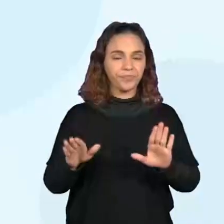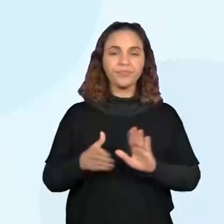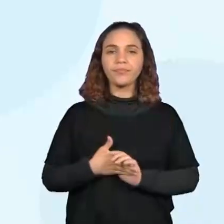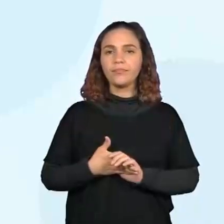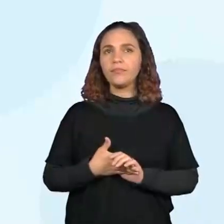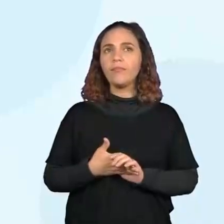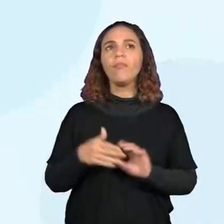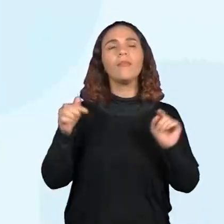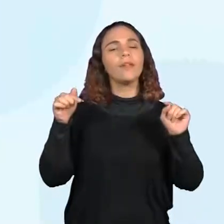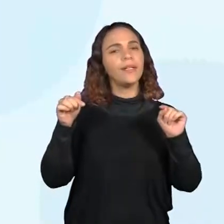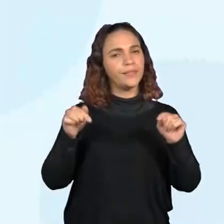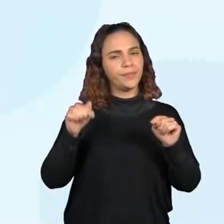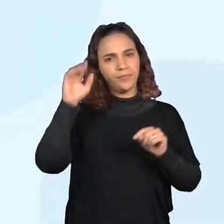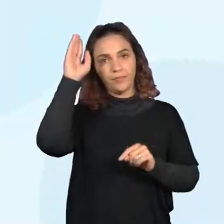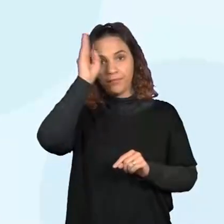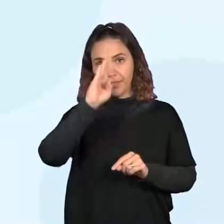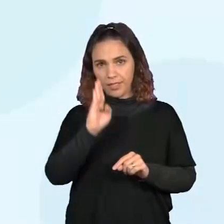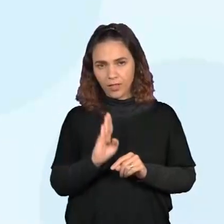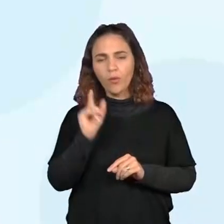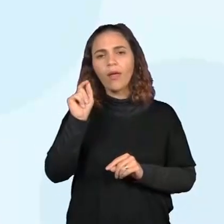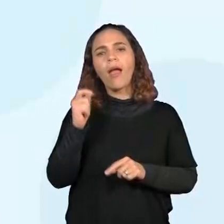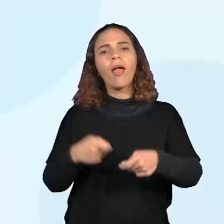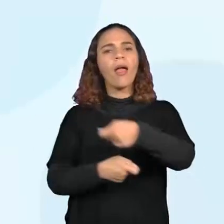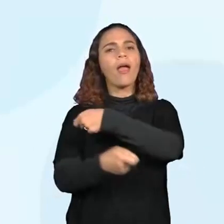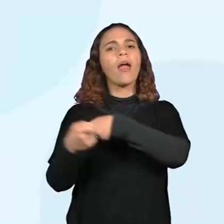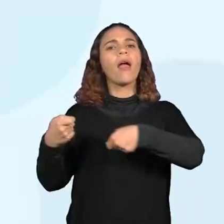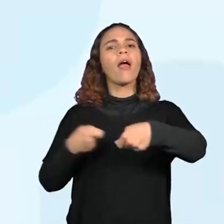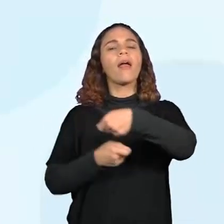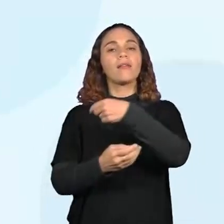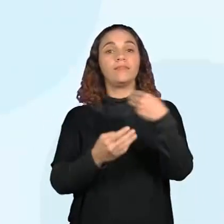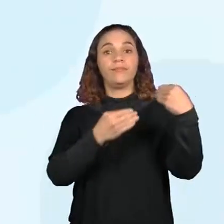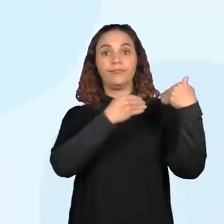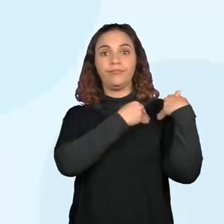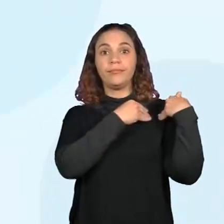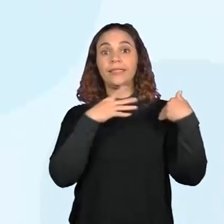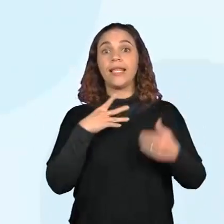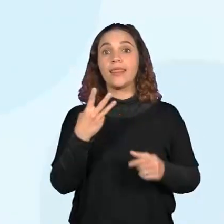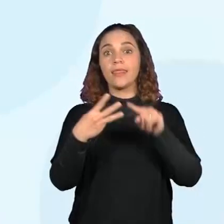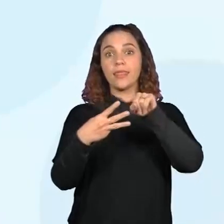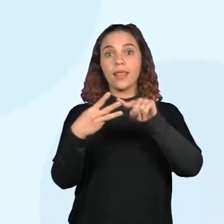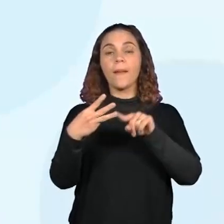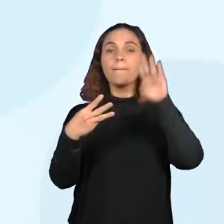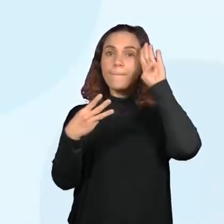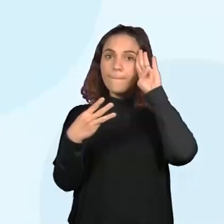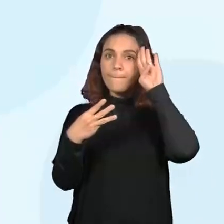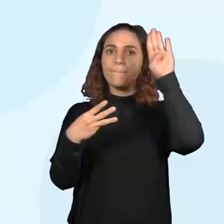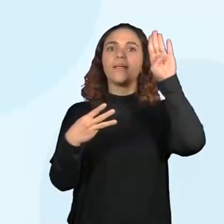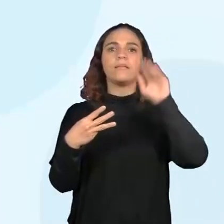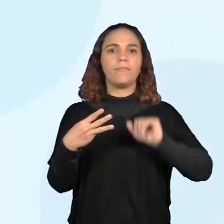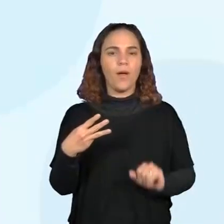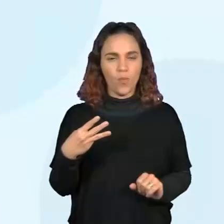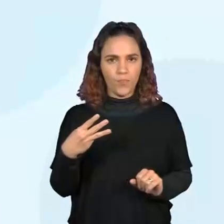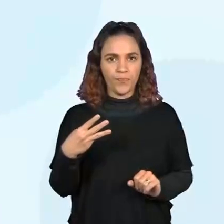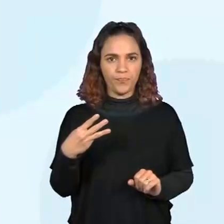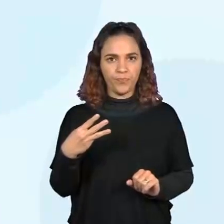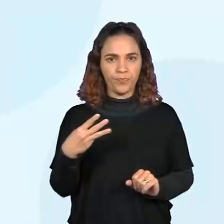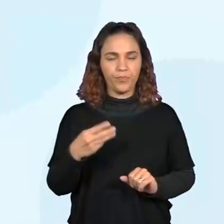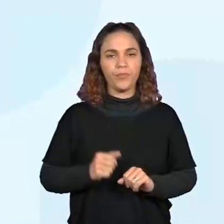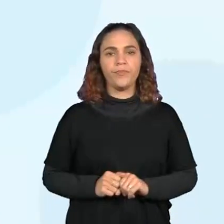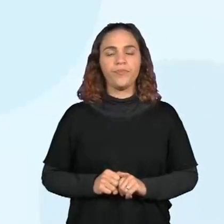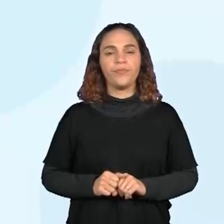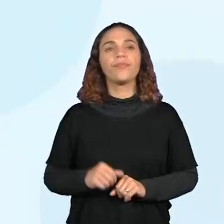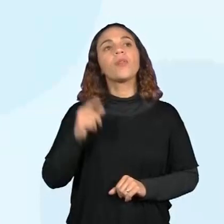Então, a administração do Brasil está apoiada em 3 pilares, representados